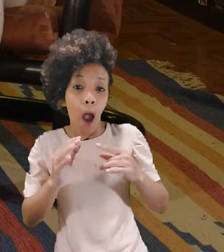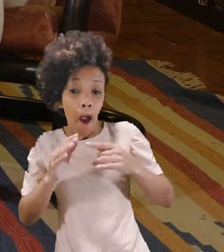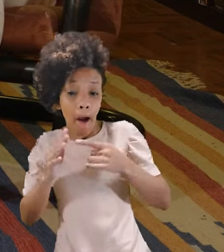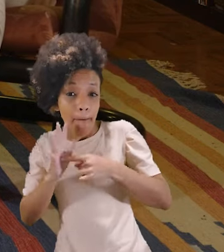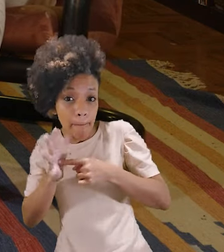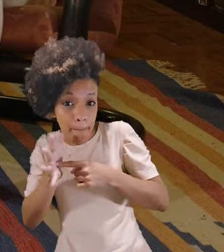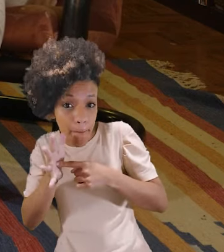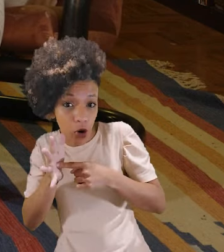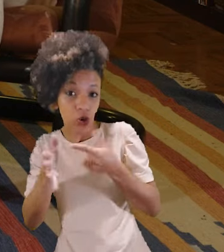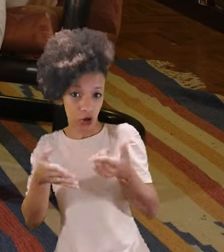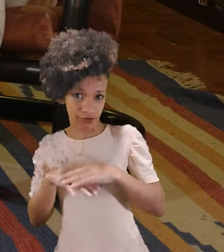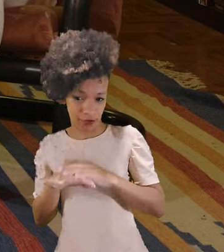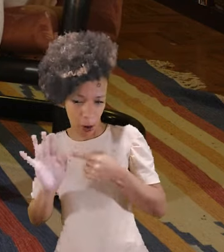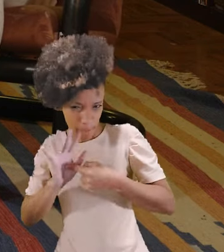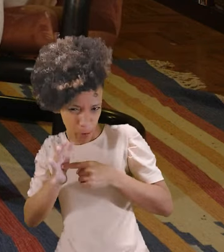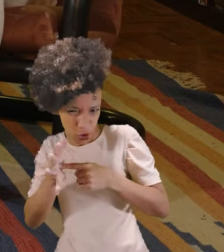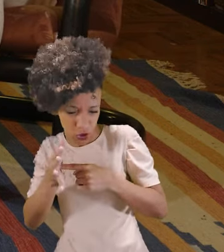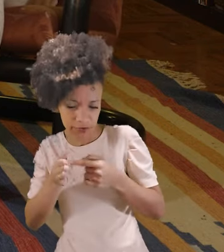na frente